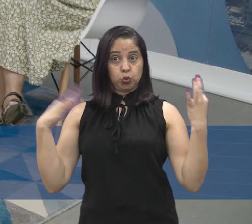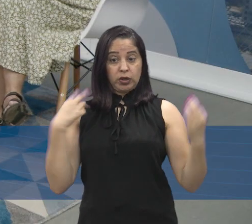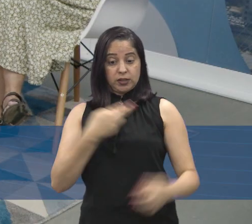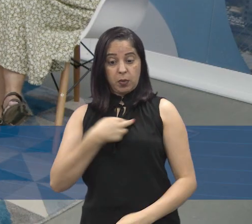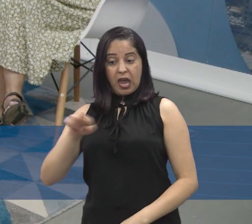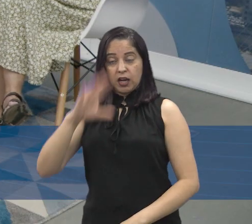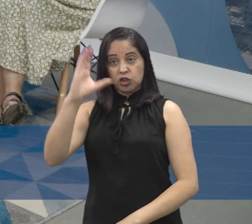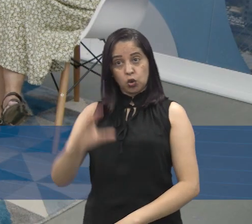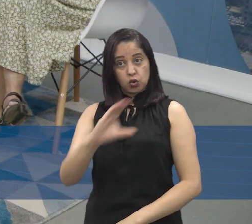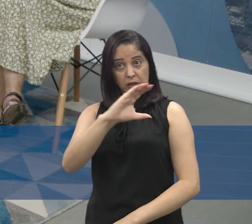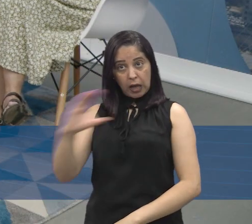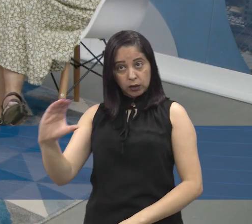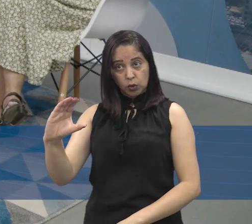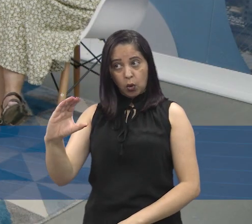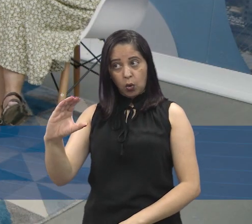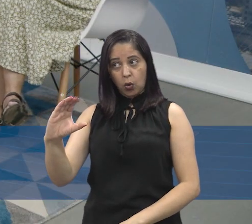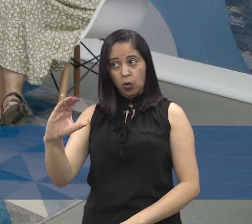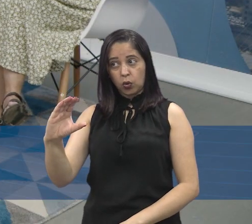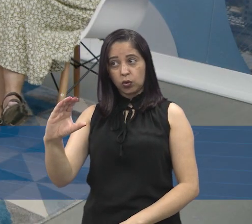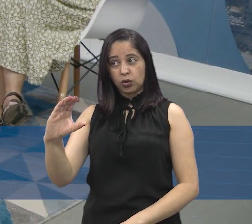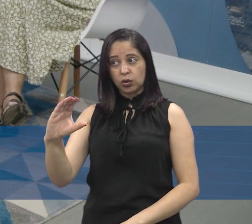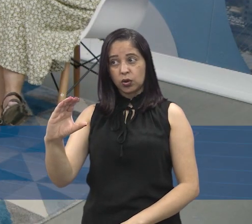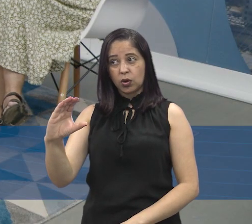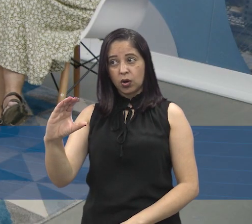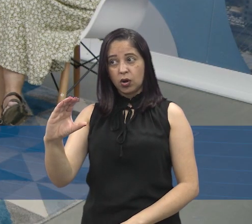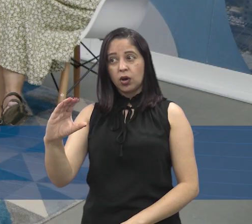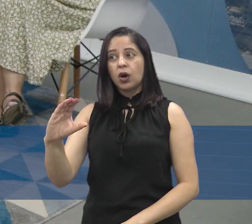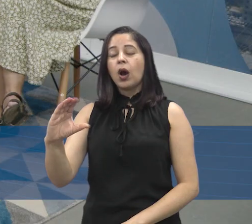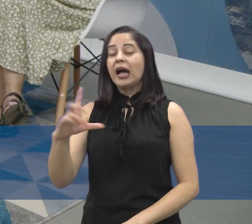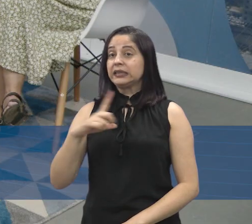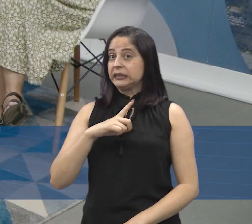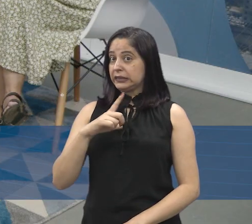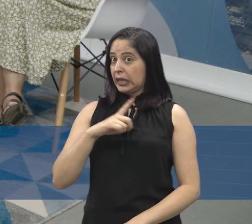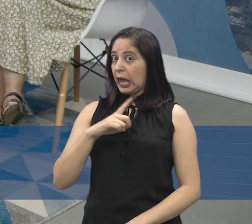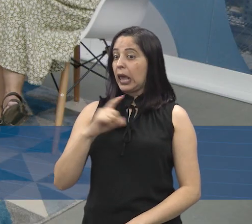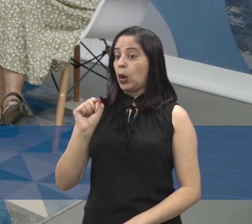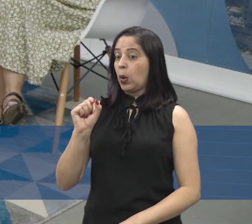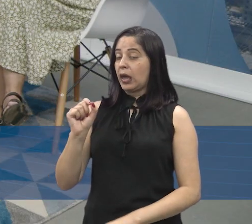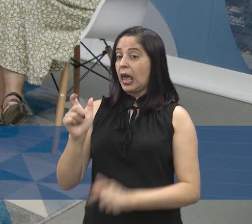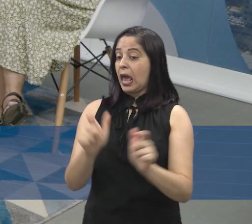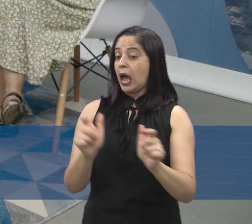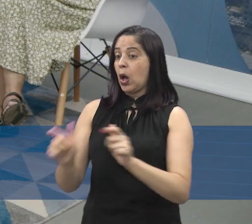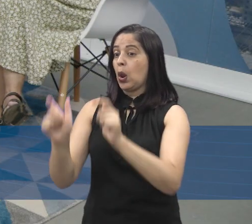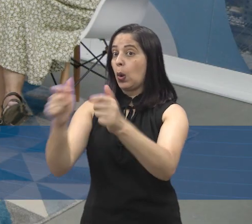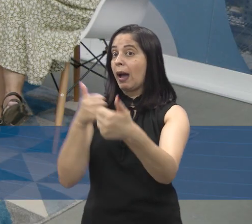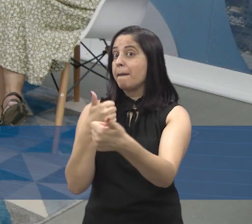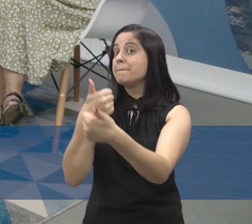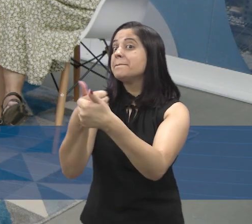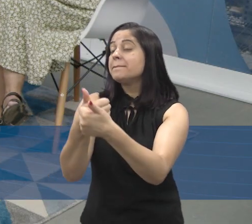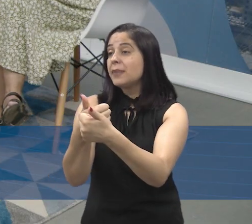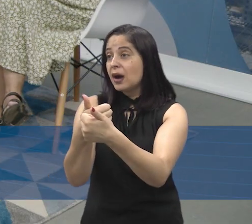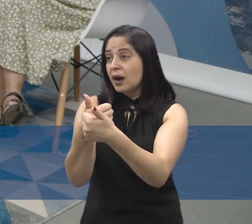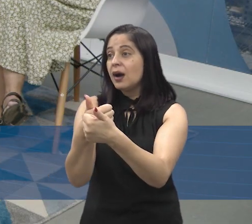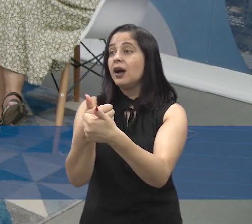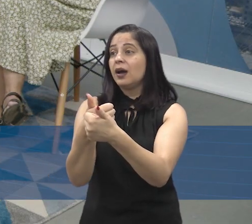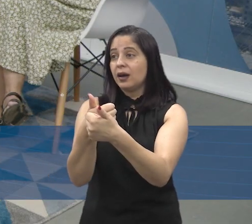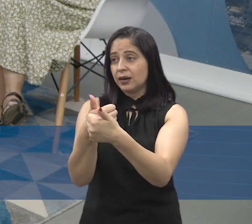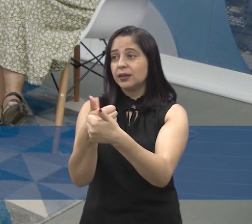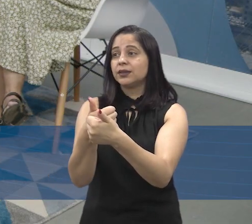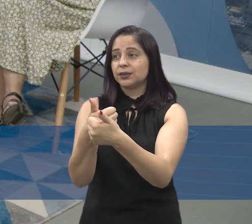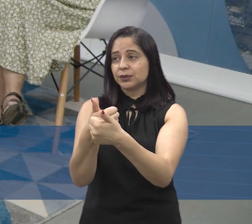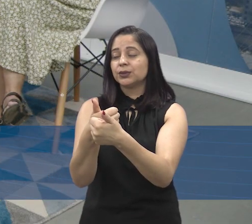nós temos aí alguns, está bem próximo, eu acredito, nós temos aí alguns estudos,